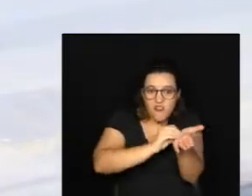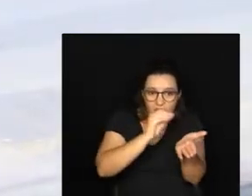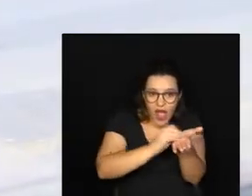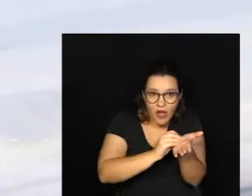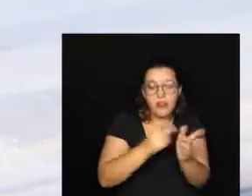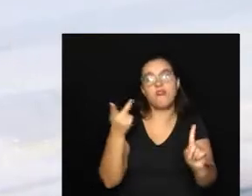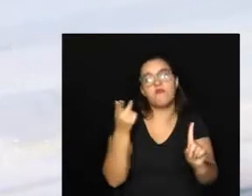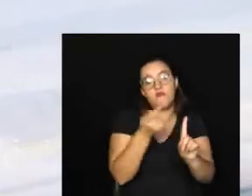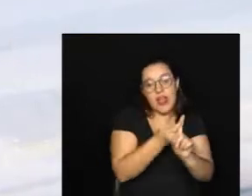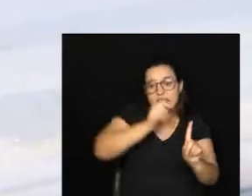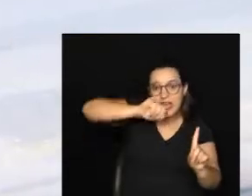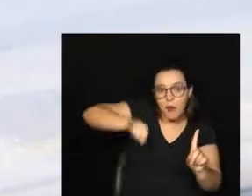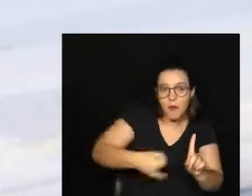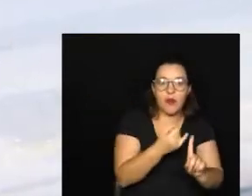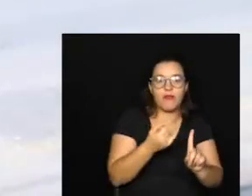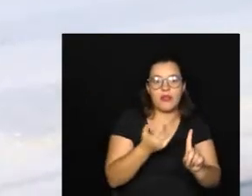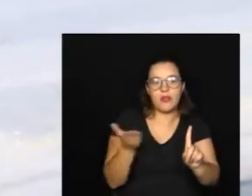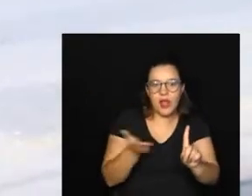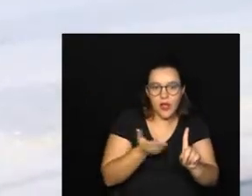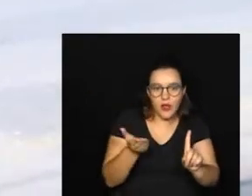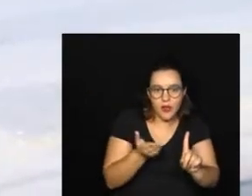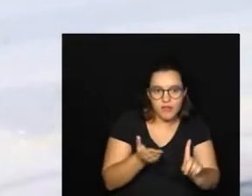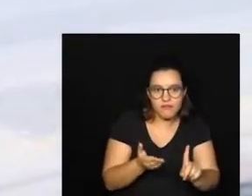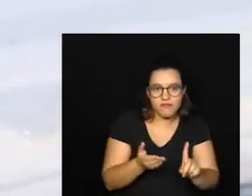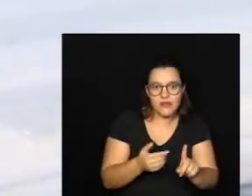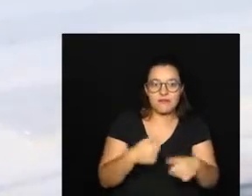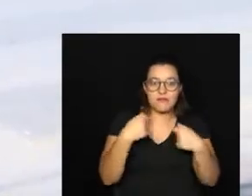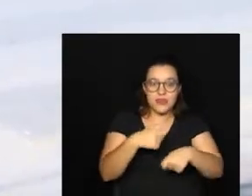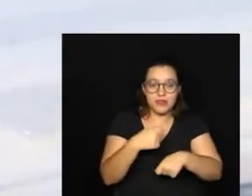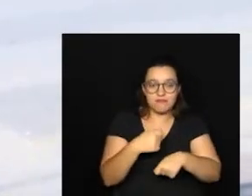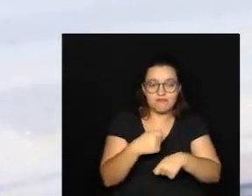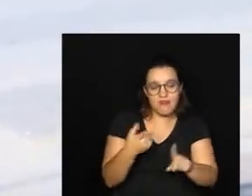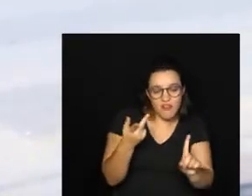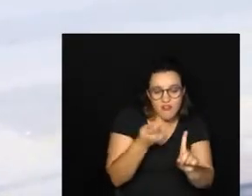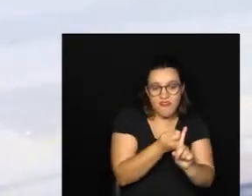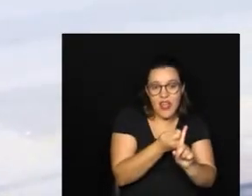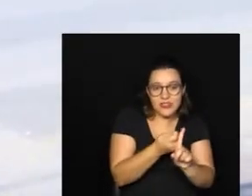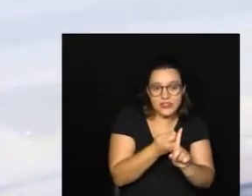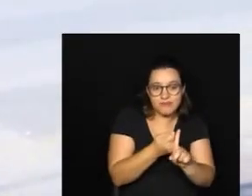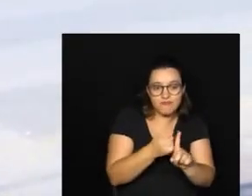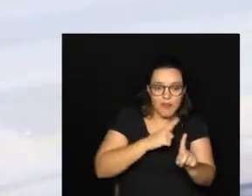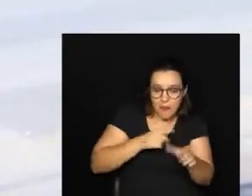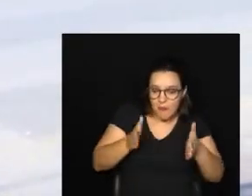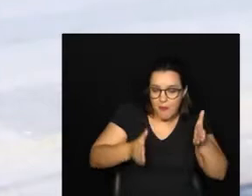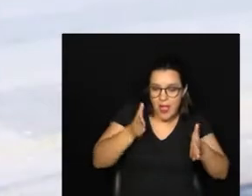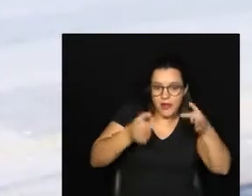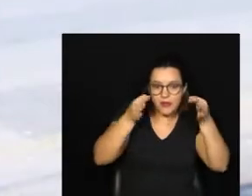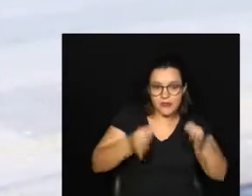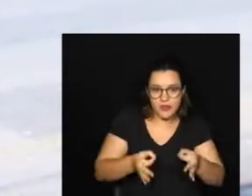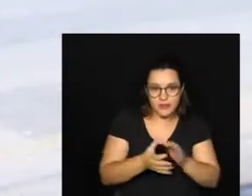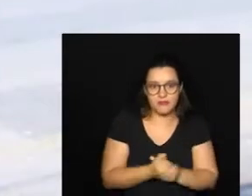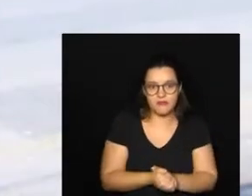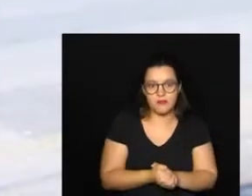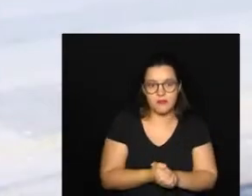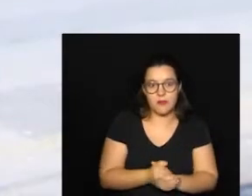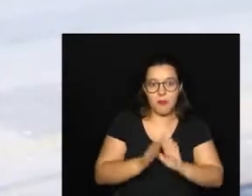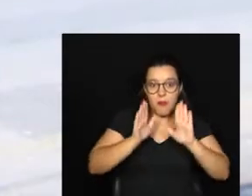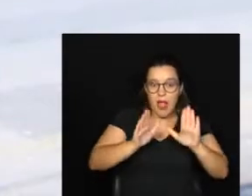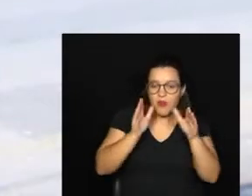em atraso ou estiver na data de receber alguma vacina. E crianças de 1 a 5